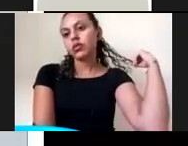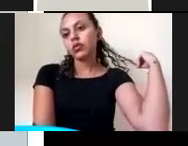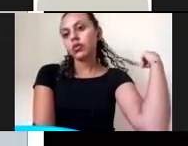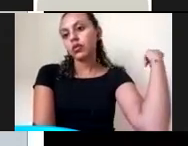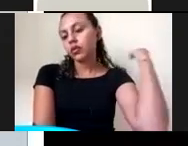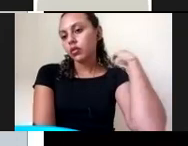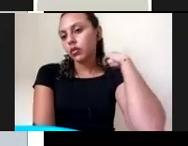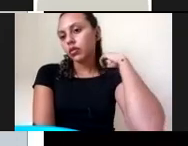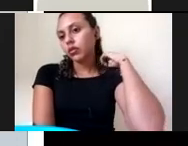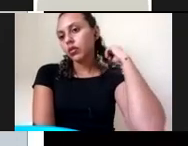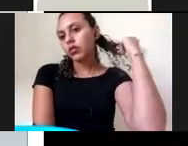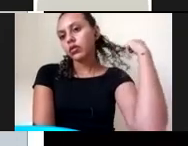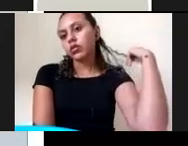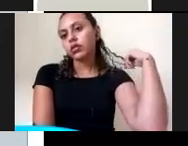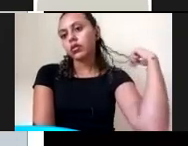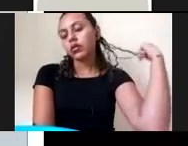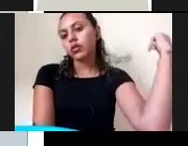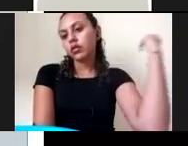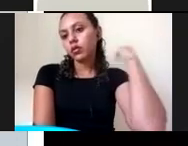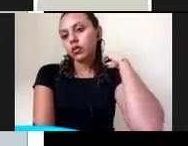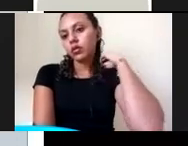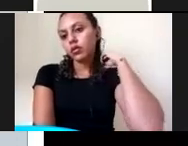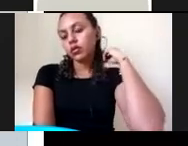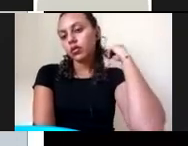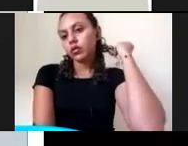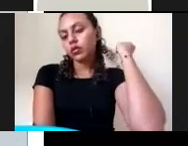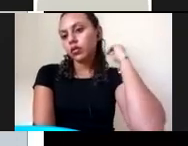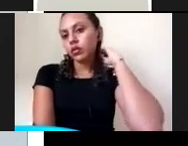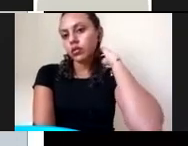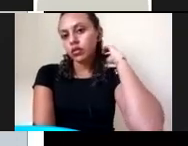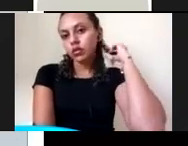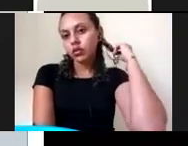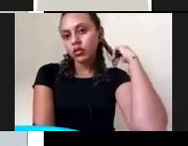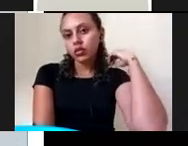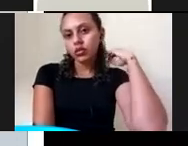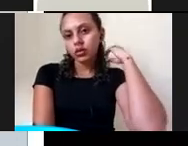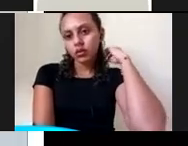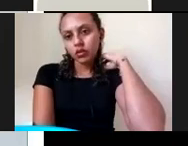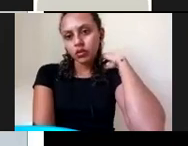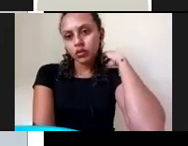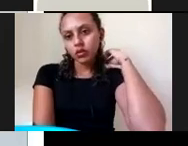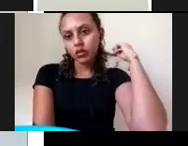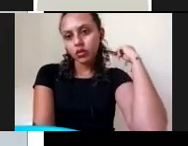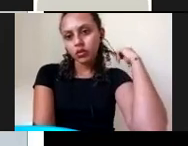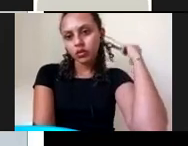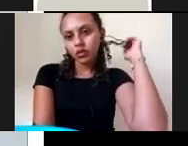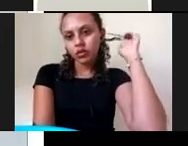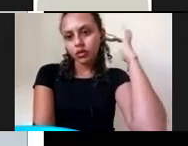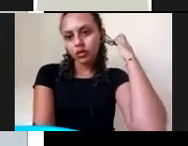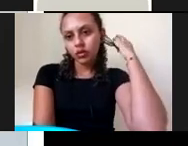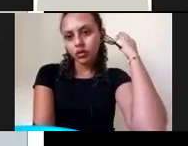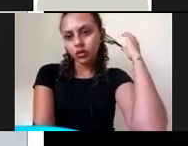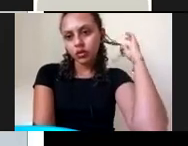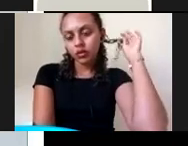Submaciço. Então, tudo isso a gente avalia. Olha aí para vocês verem. Existe o tipo